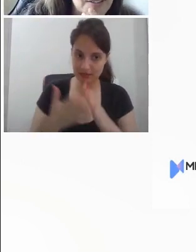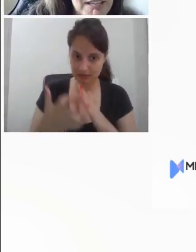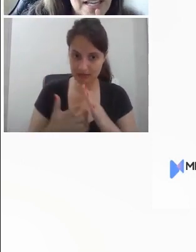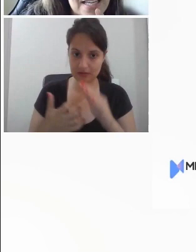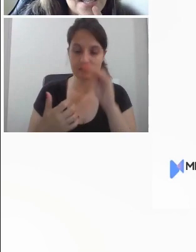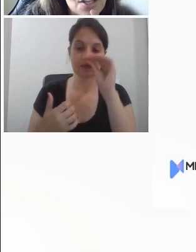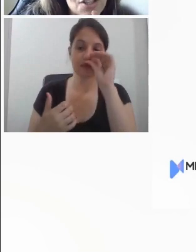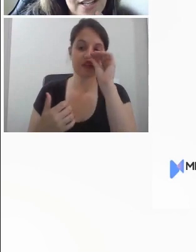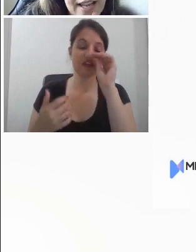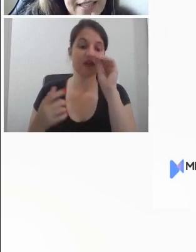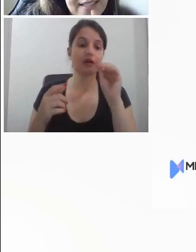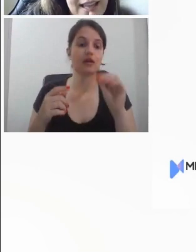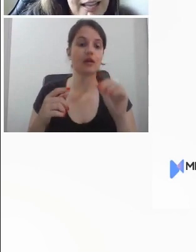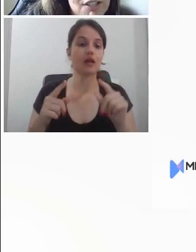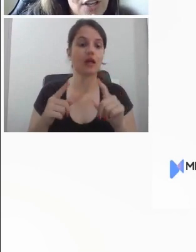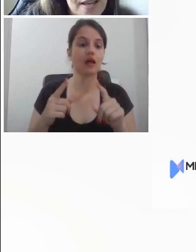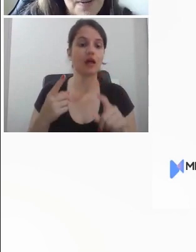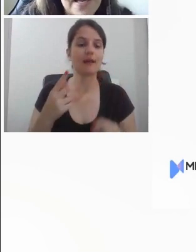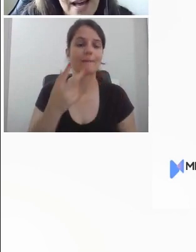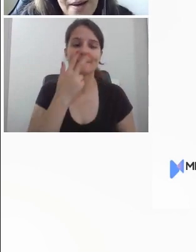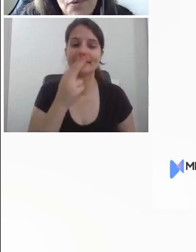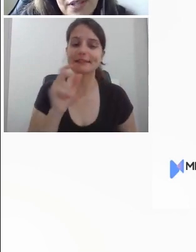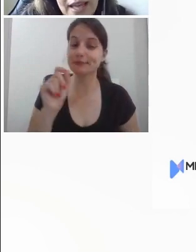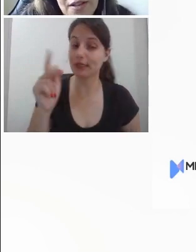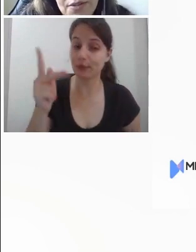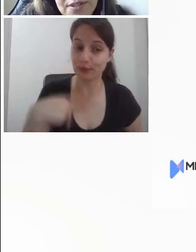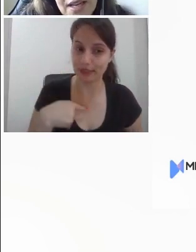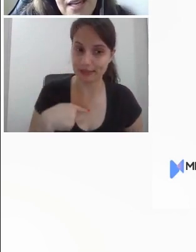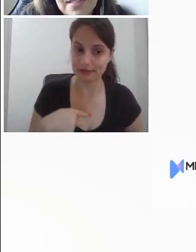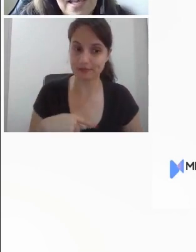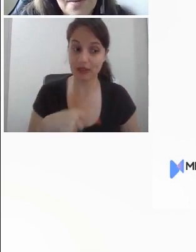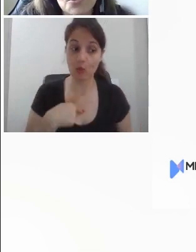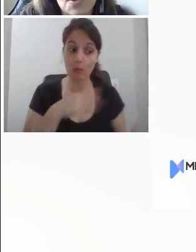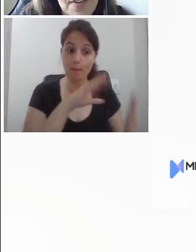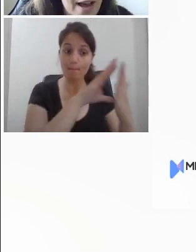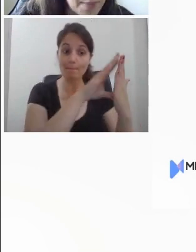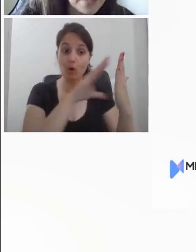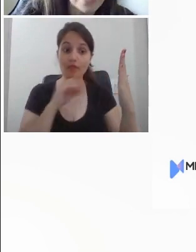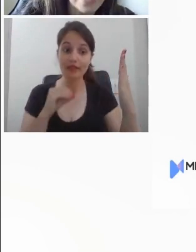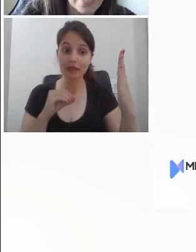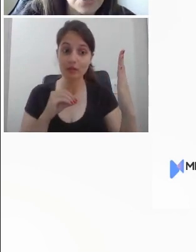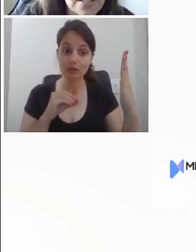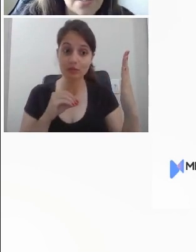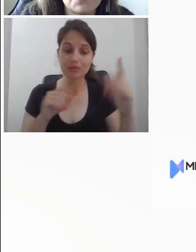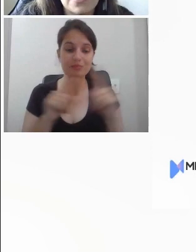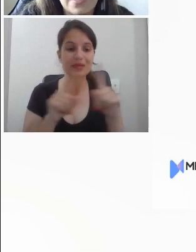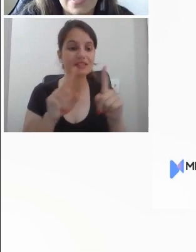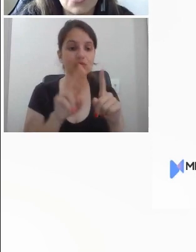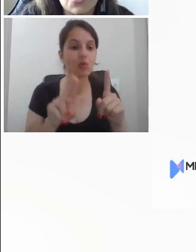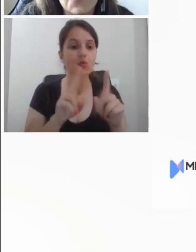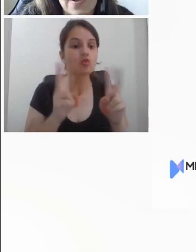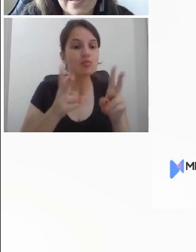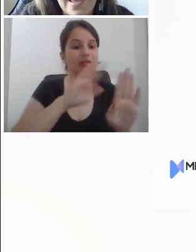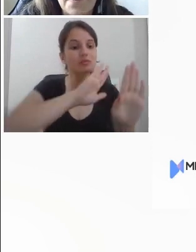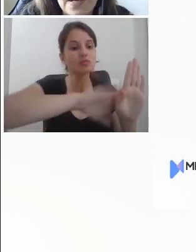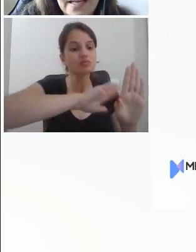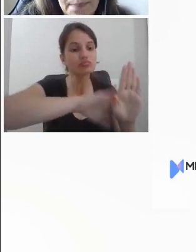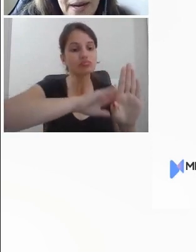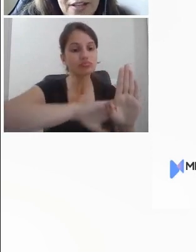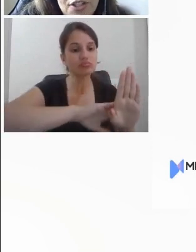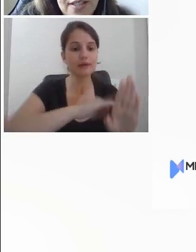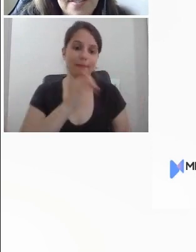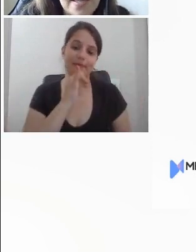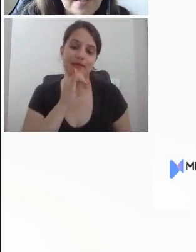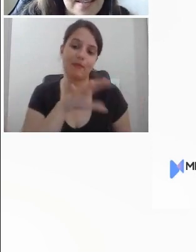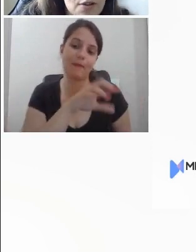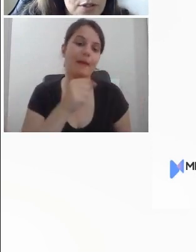mercado e a gente cai na cada de replicar modelos sem absorver a mentalidade Então a gente vai lá aplica a